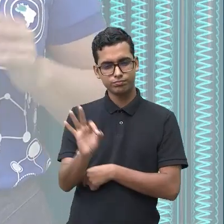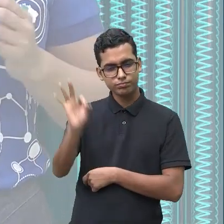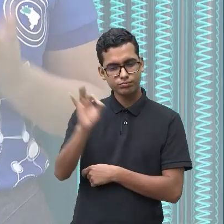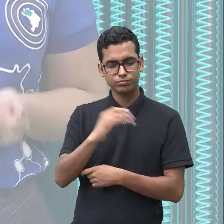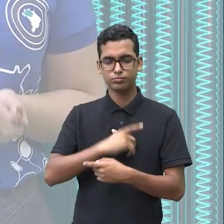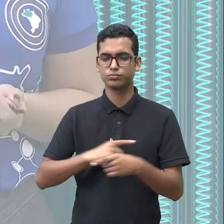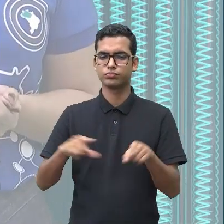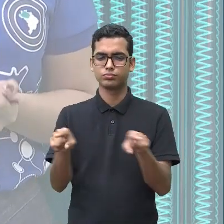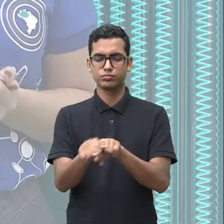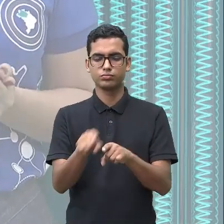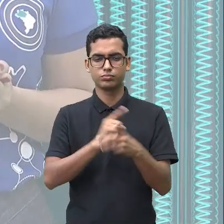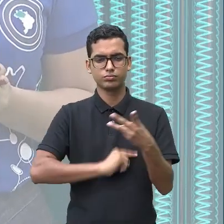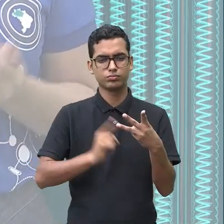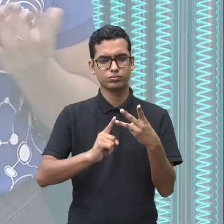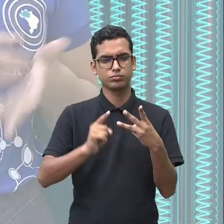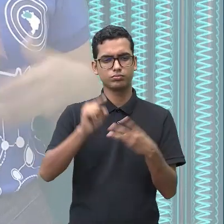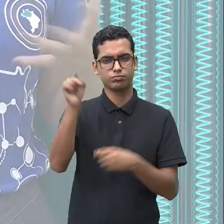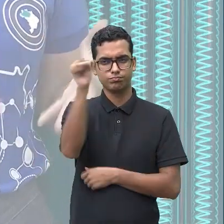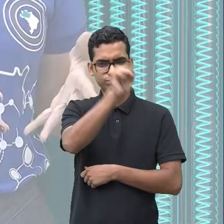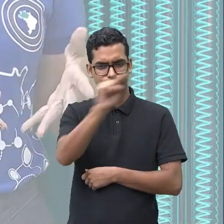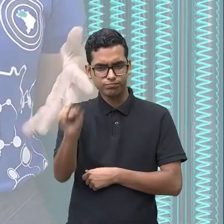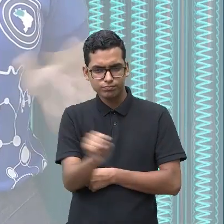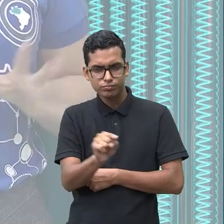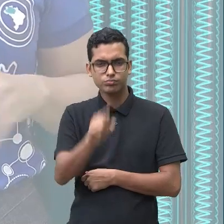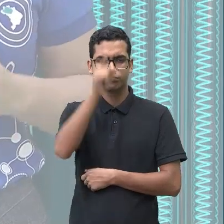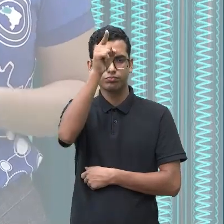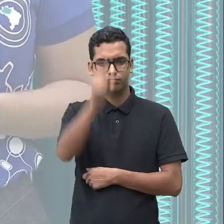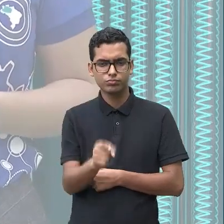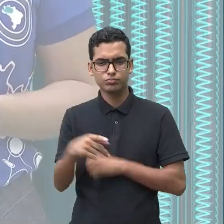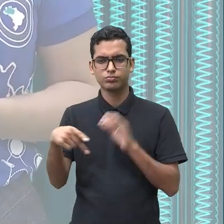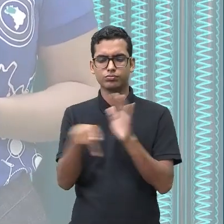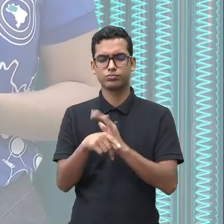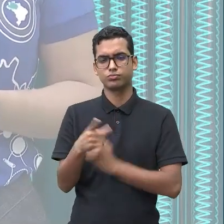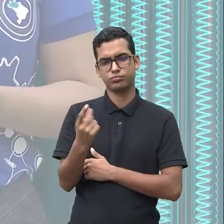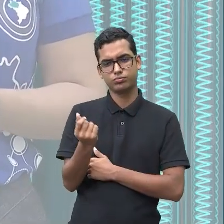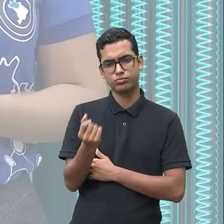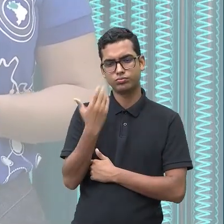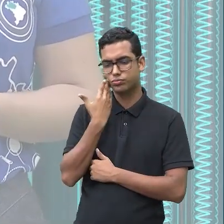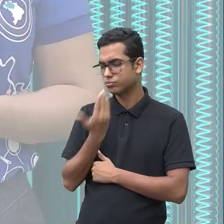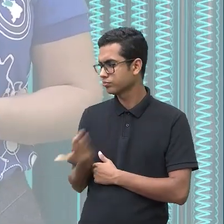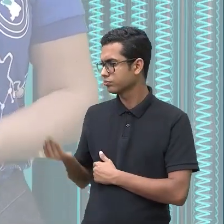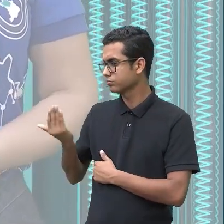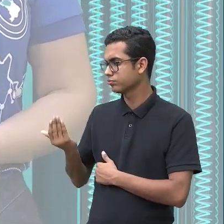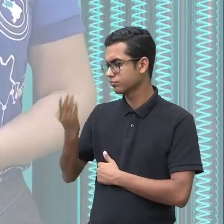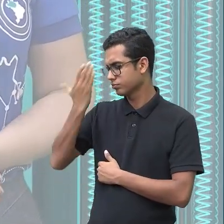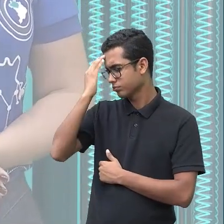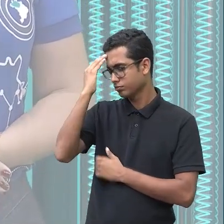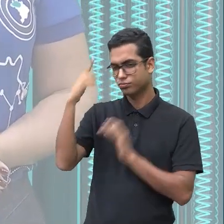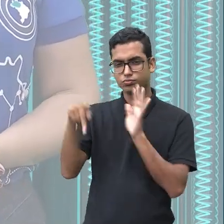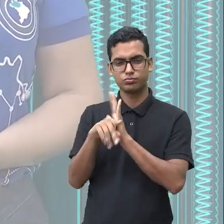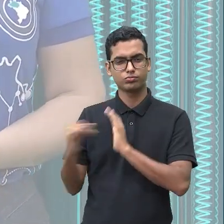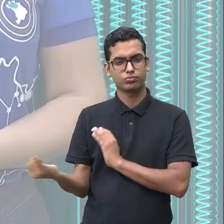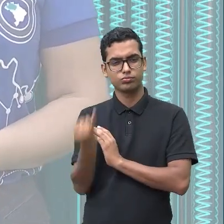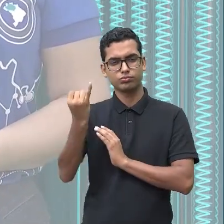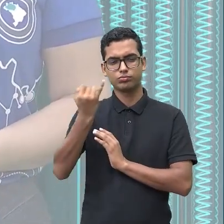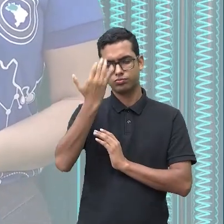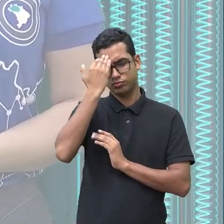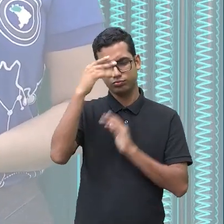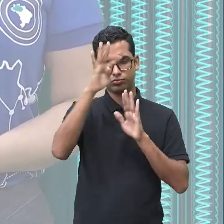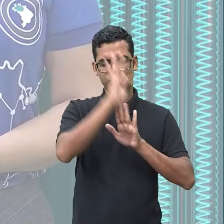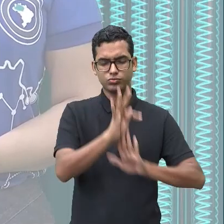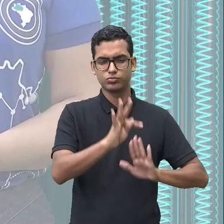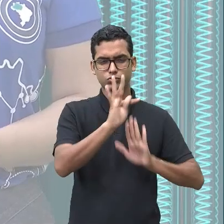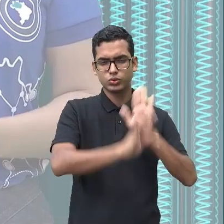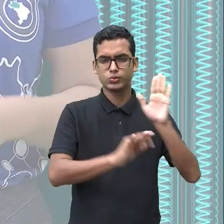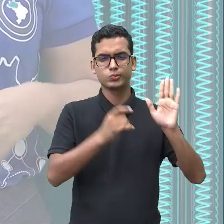deles tem o seu significado e a sua importância na hora de compreender textos em inglês. Alright?